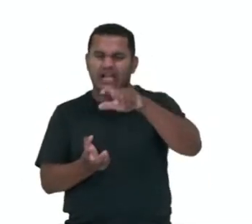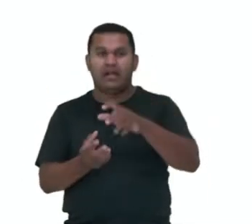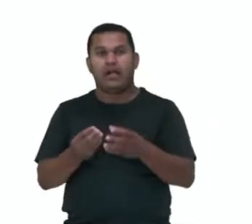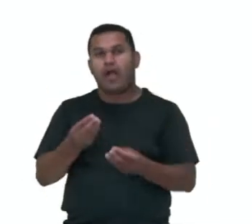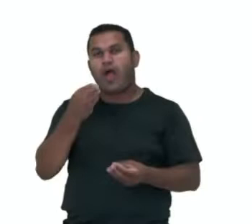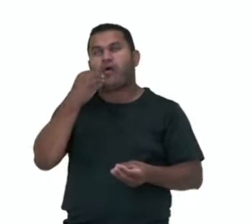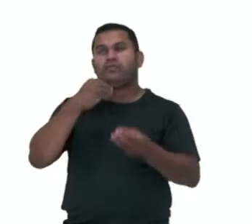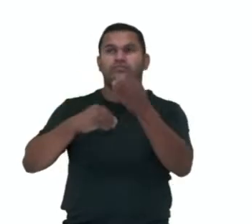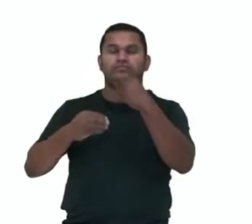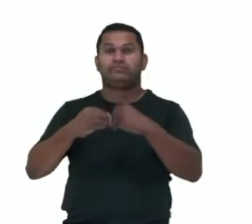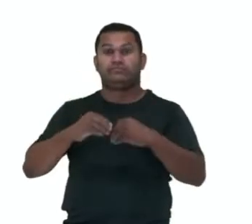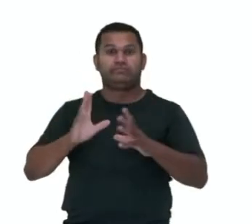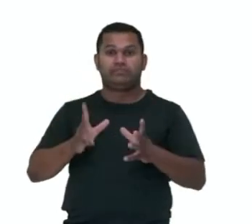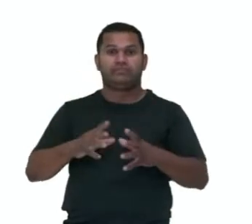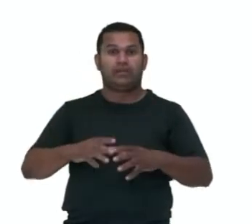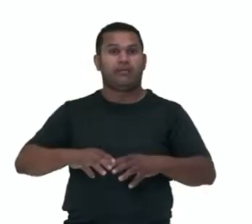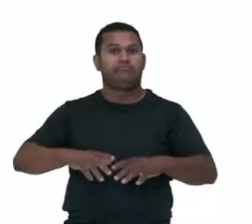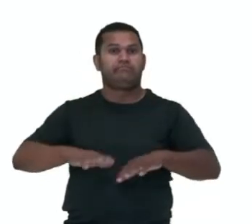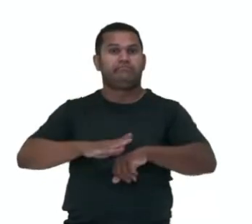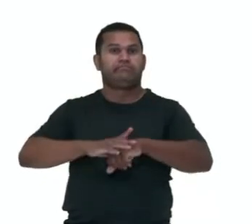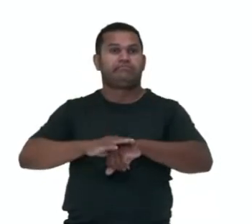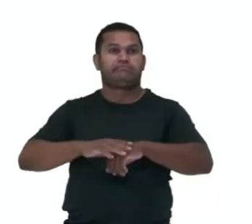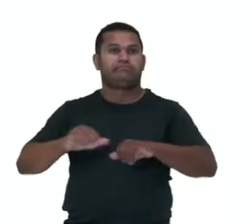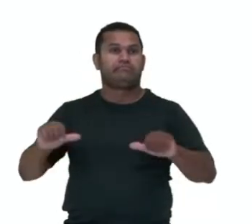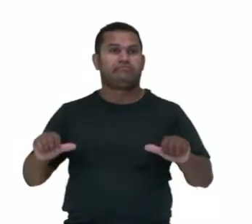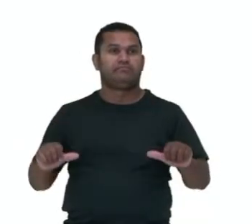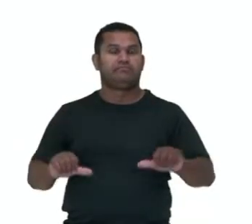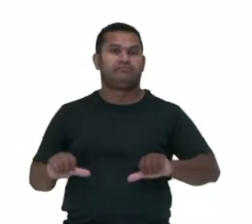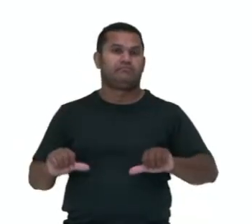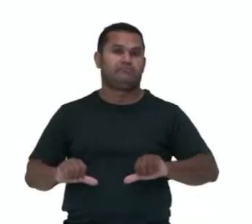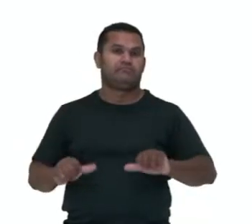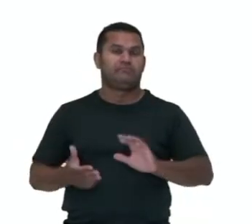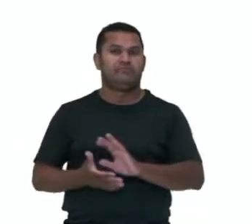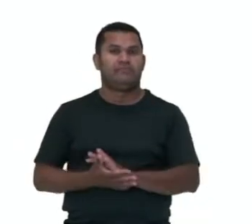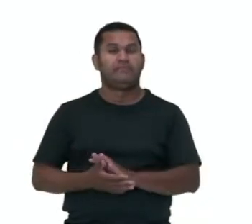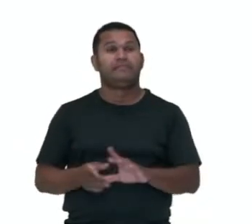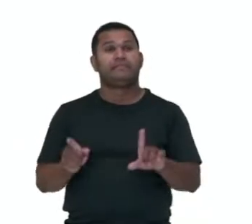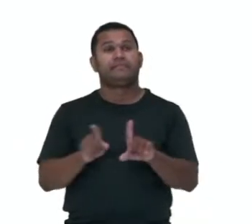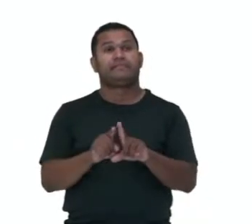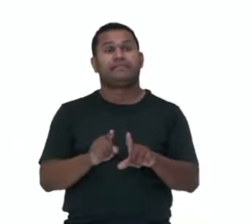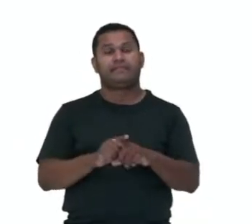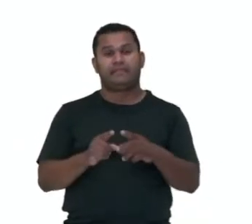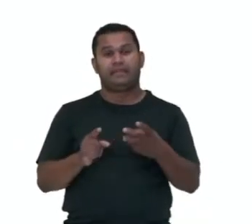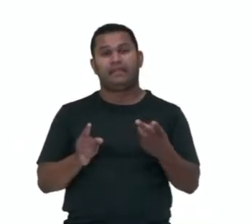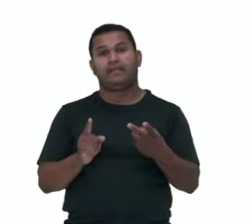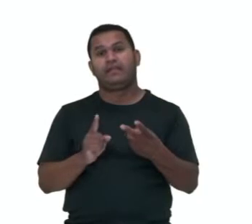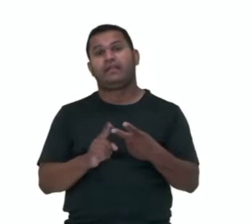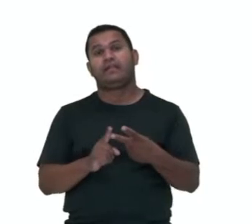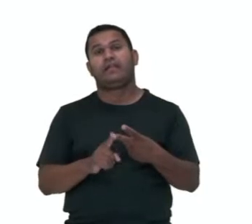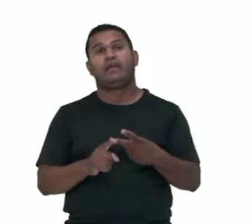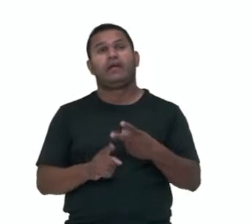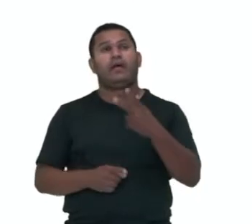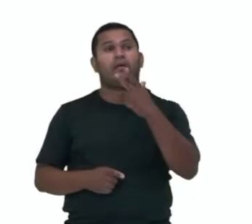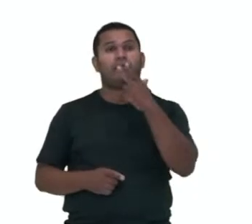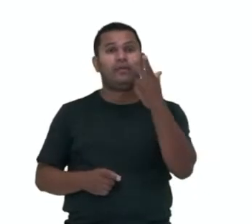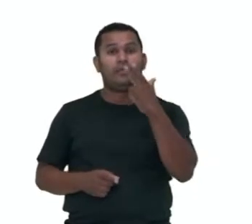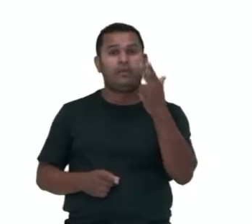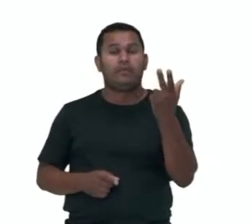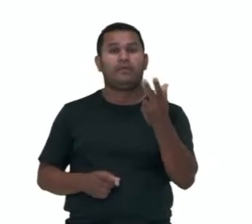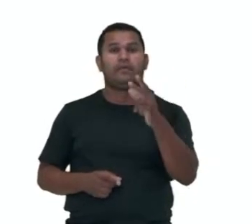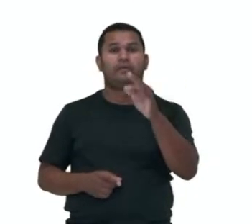Uso de substâncias entorpecentes, contato com radioatividade pode causar alterações bastante